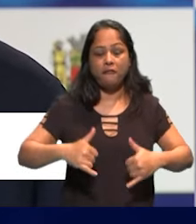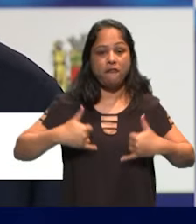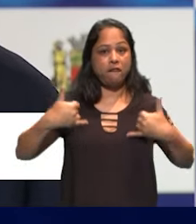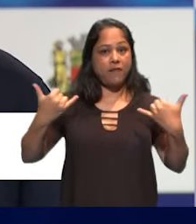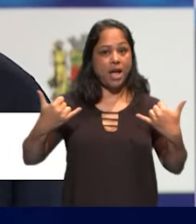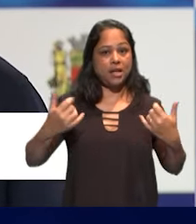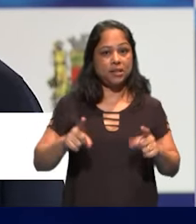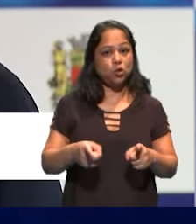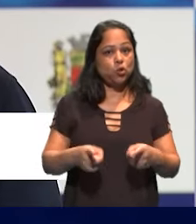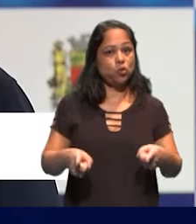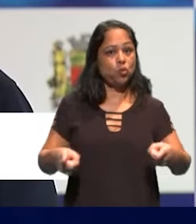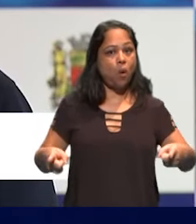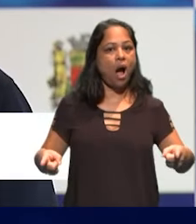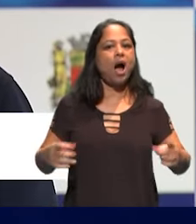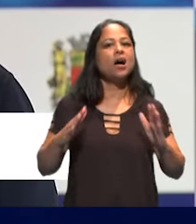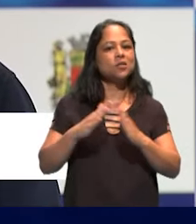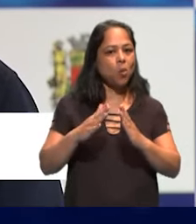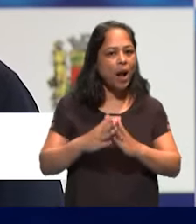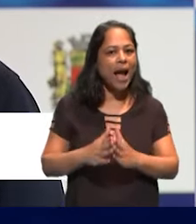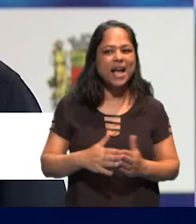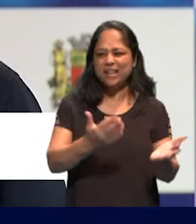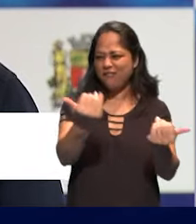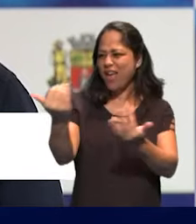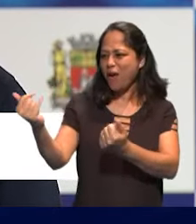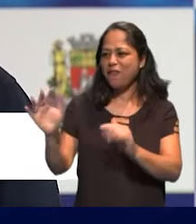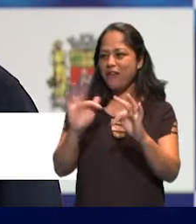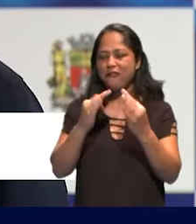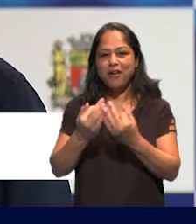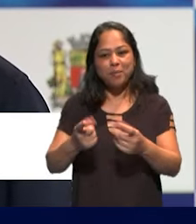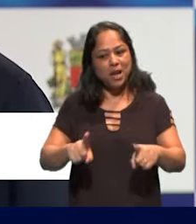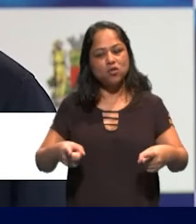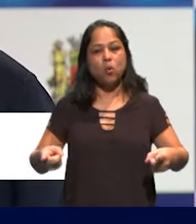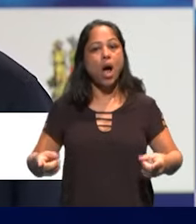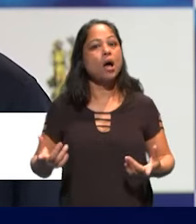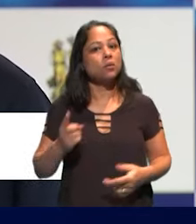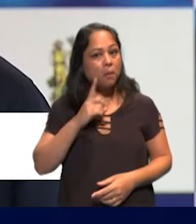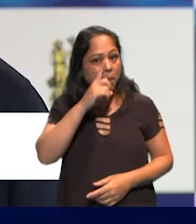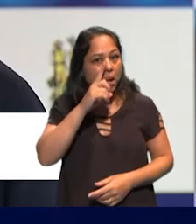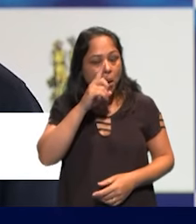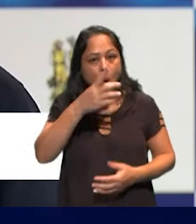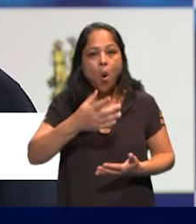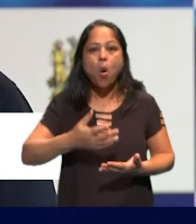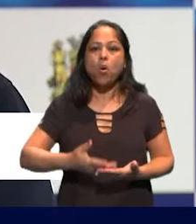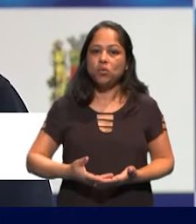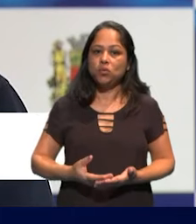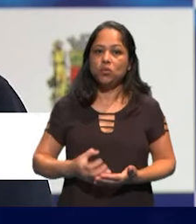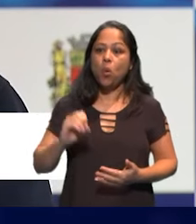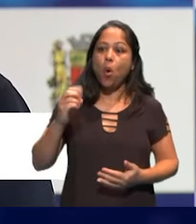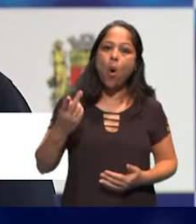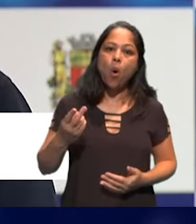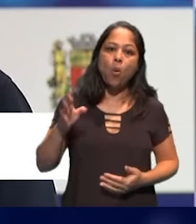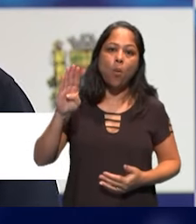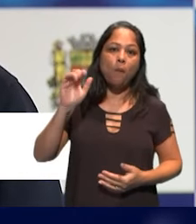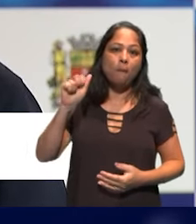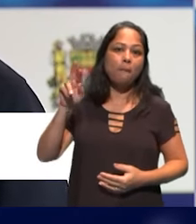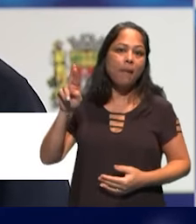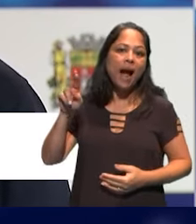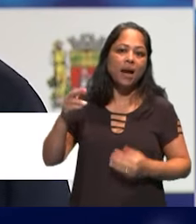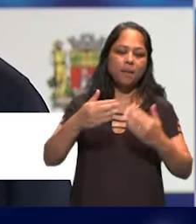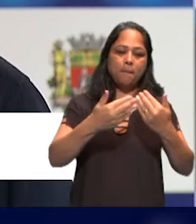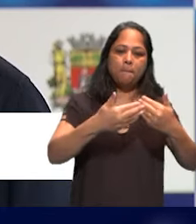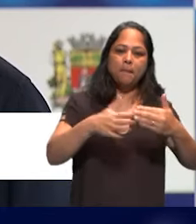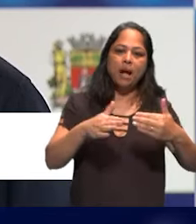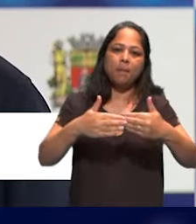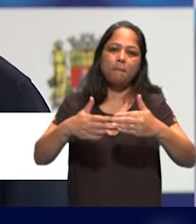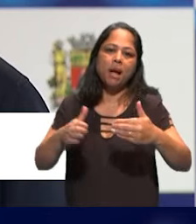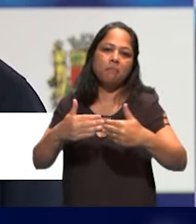né o churrasco nas casas que chama e os parentes amigos né quando eu abri os bares de maneira clandestina aqui no município e junto lá 200